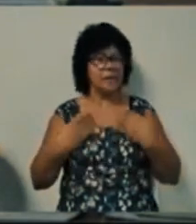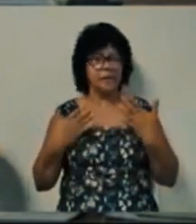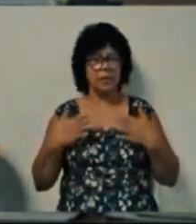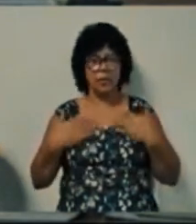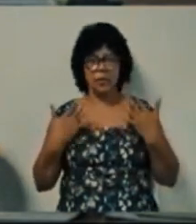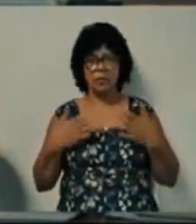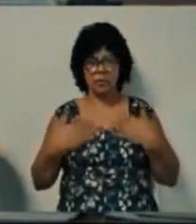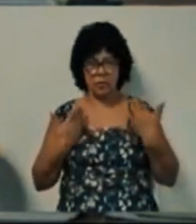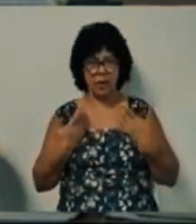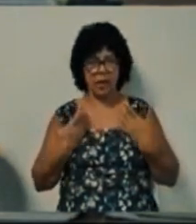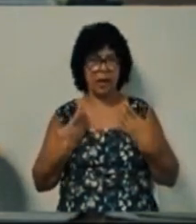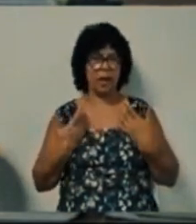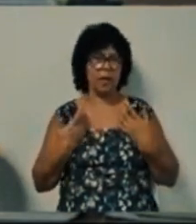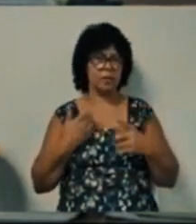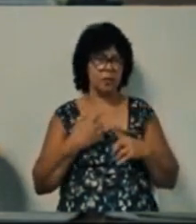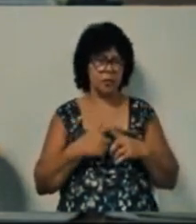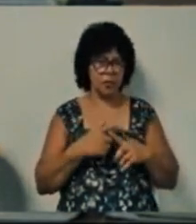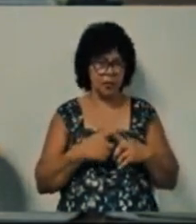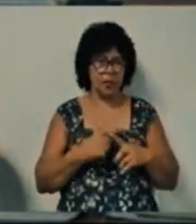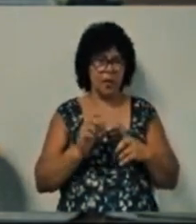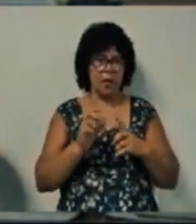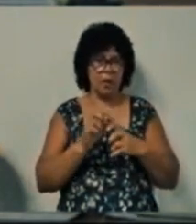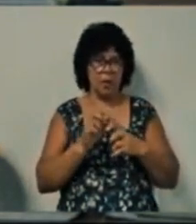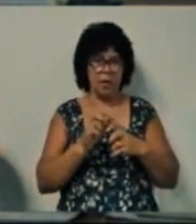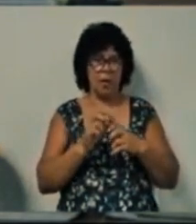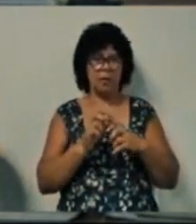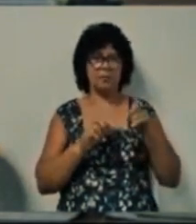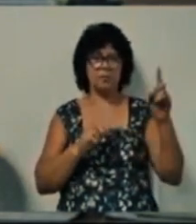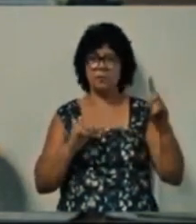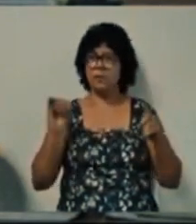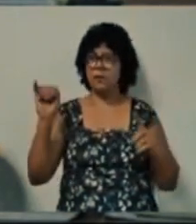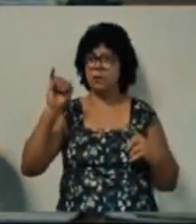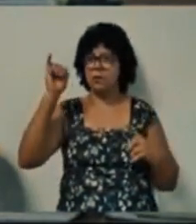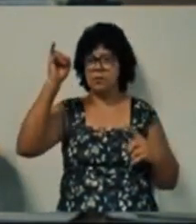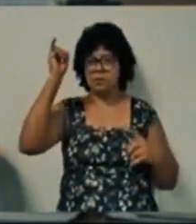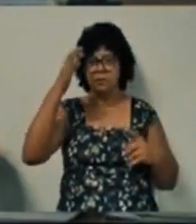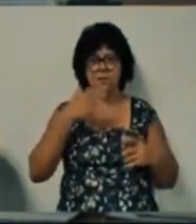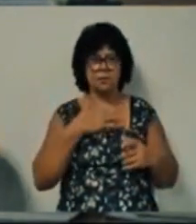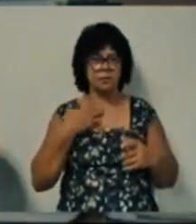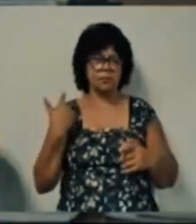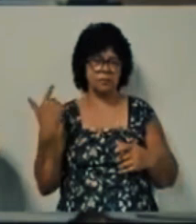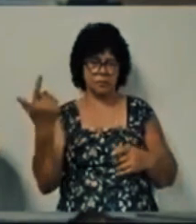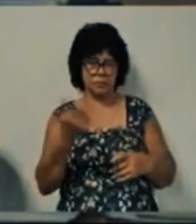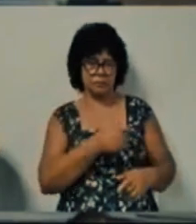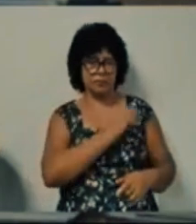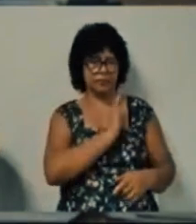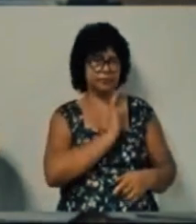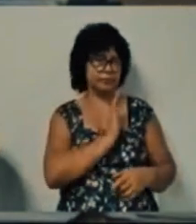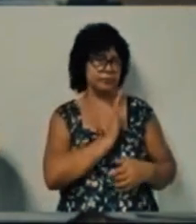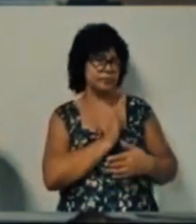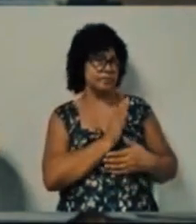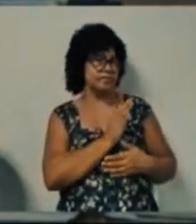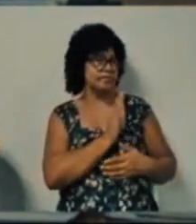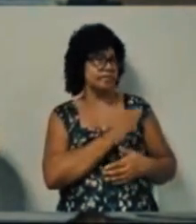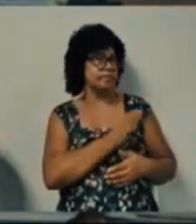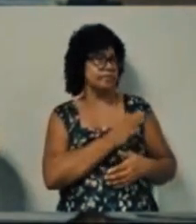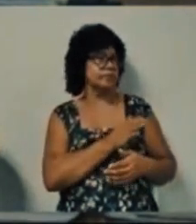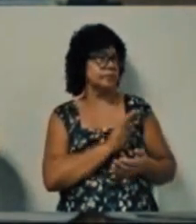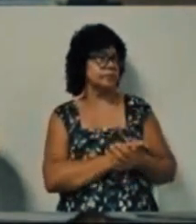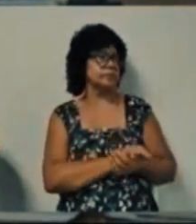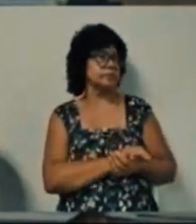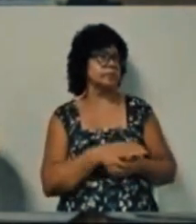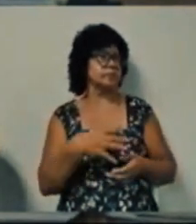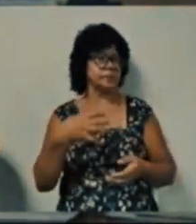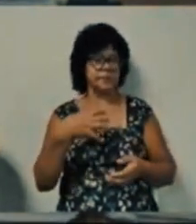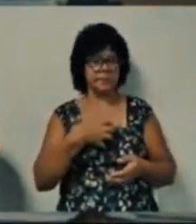que a palavra do Senhor ela encontre guarida no teu coração e você possa sair daqui nessa noite tocado